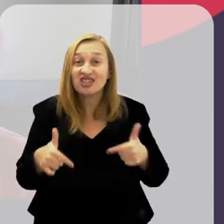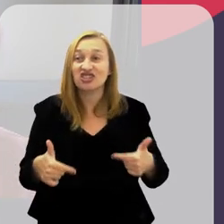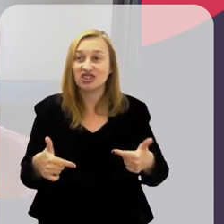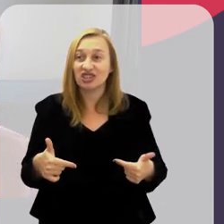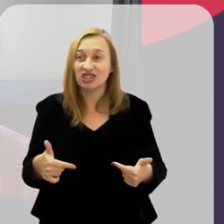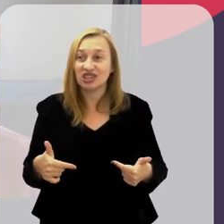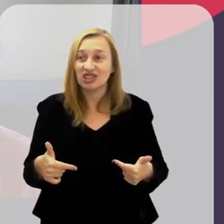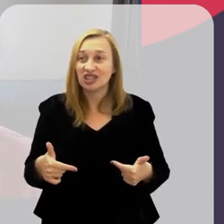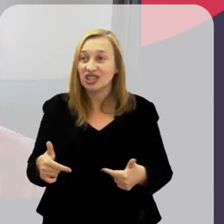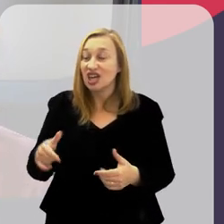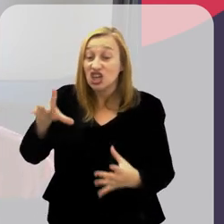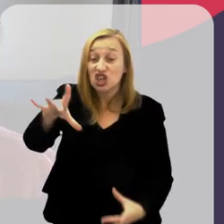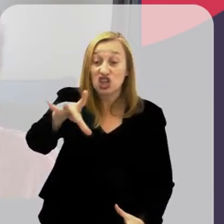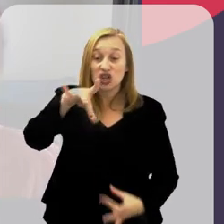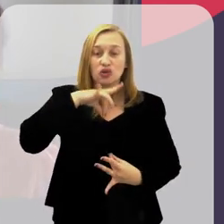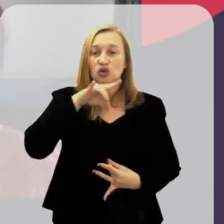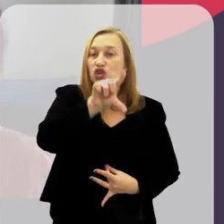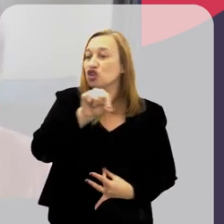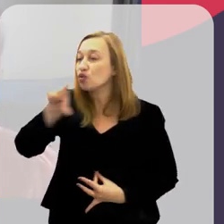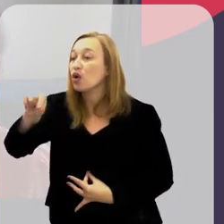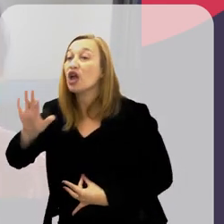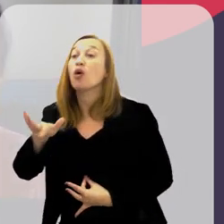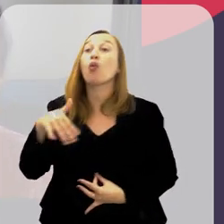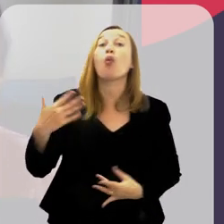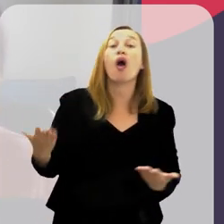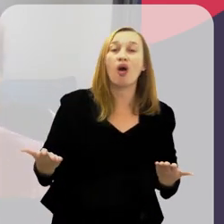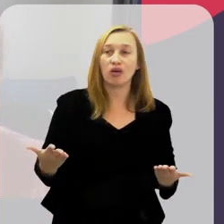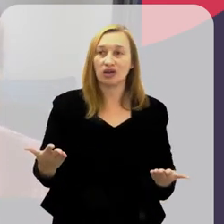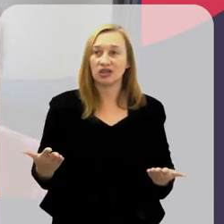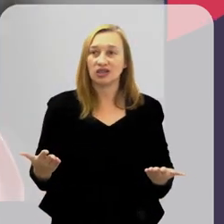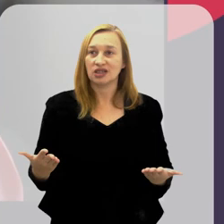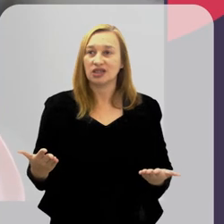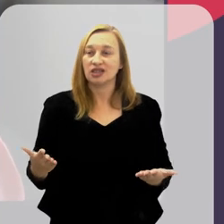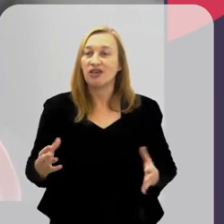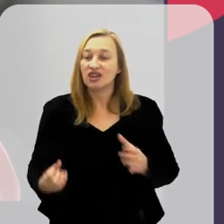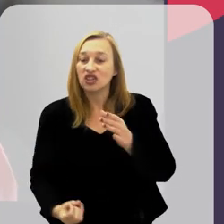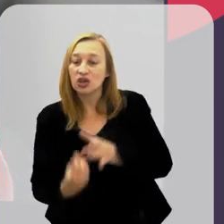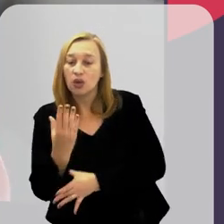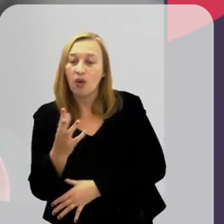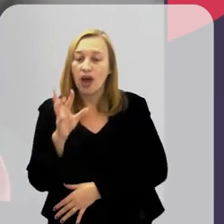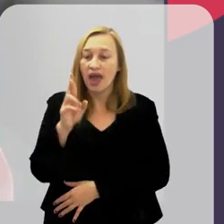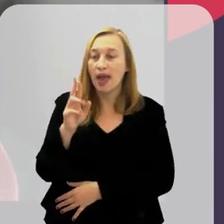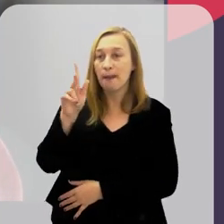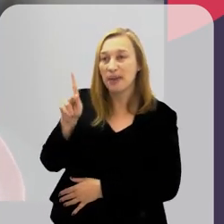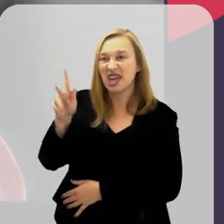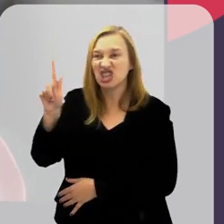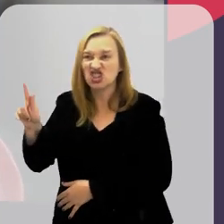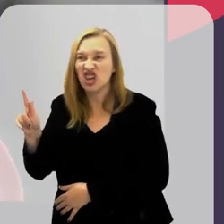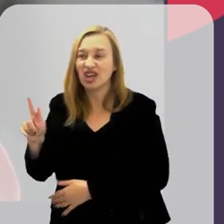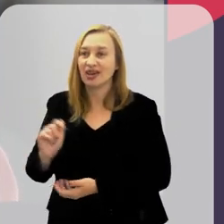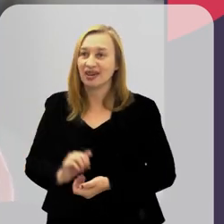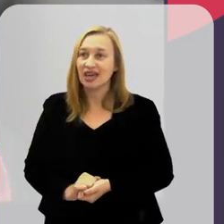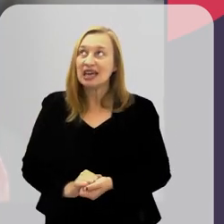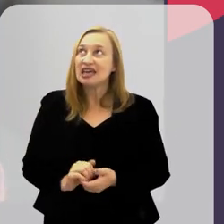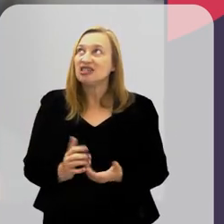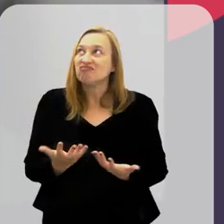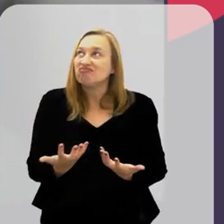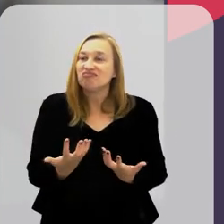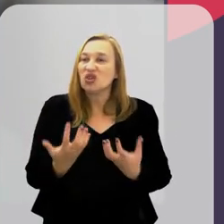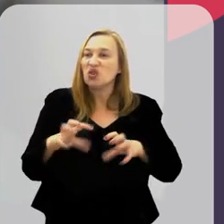de expressão, de ser o personagem que ele quiser criar. Então, a gente criou um RPG e a gente queria que não fosse um